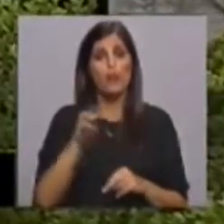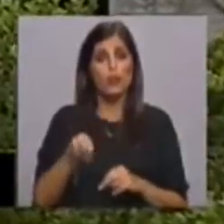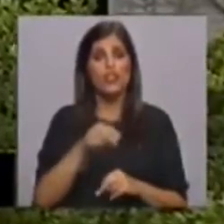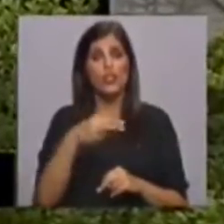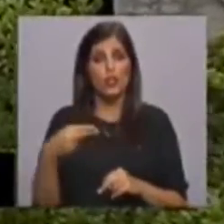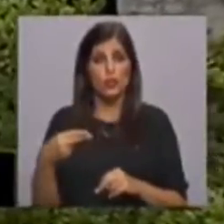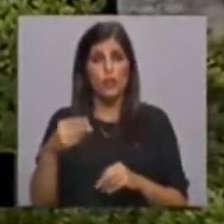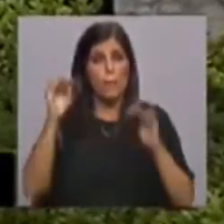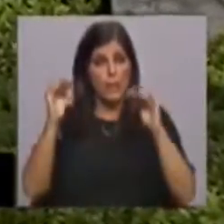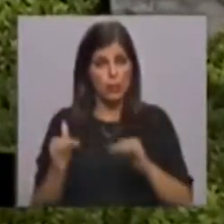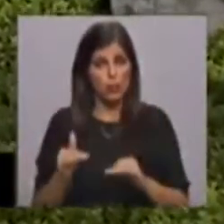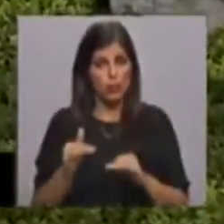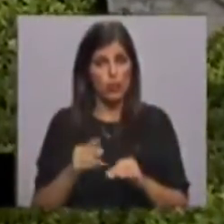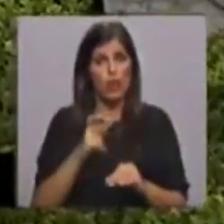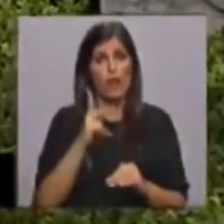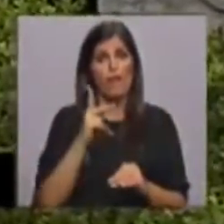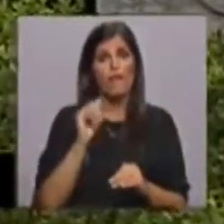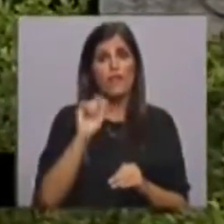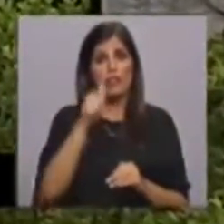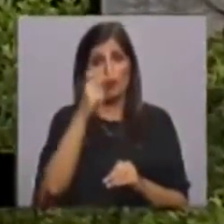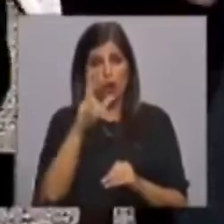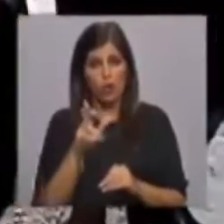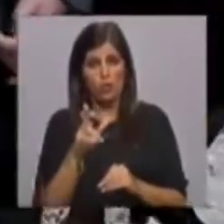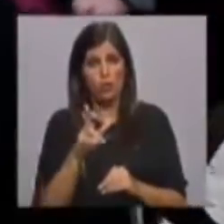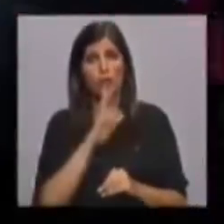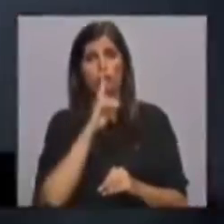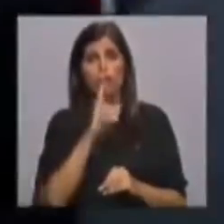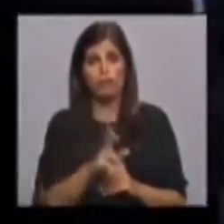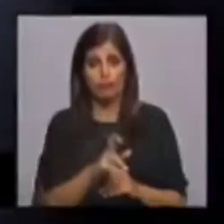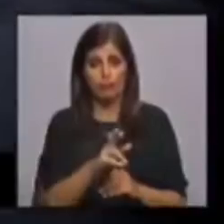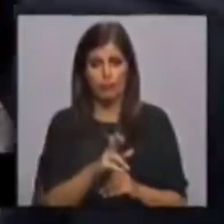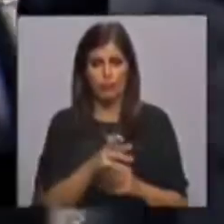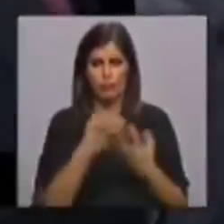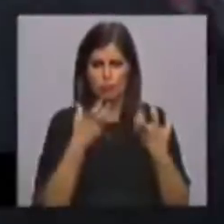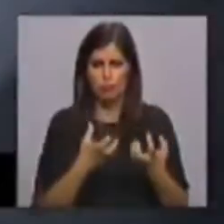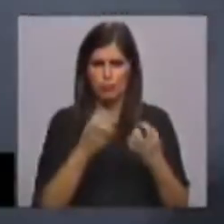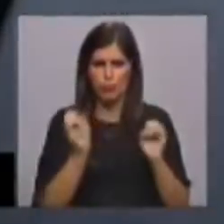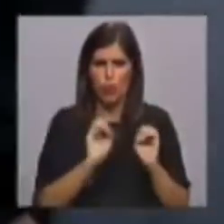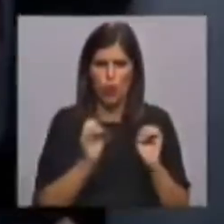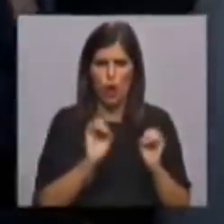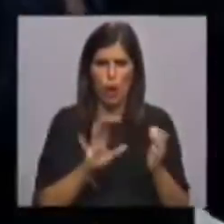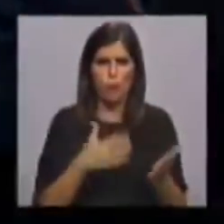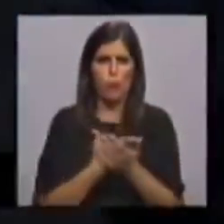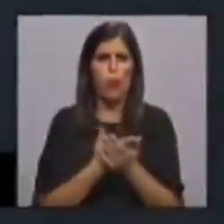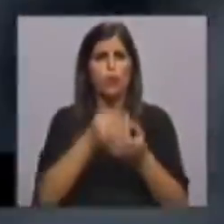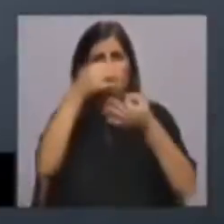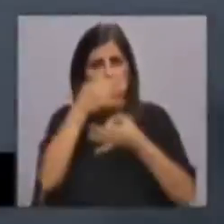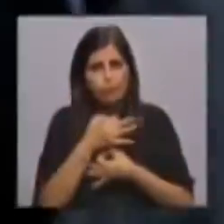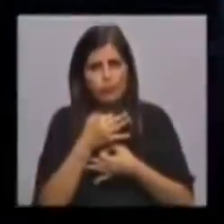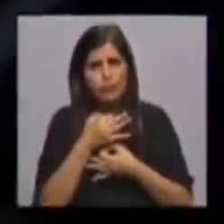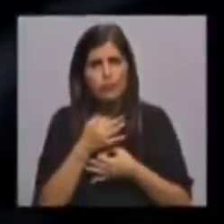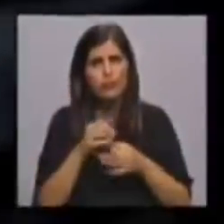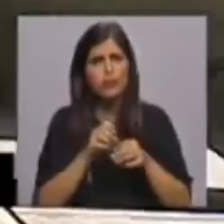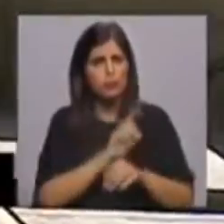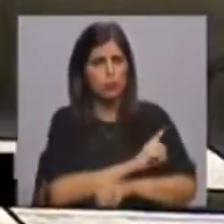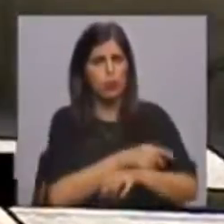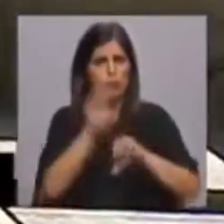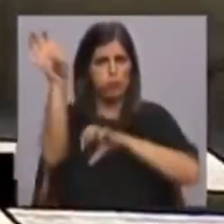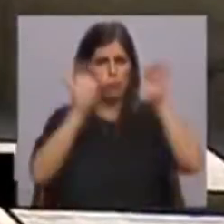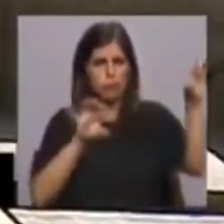e vítor rodrigues não é quem viaja de forma mais violenta a proposta concreta de descentralização